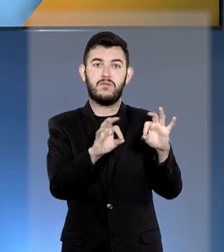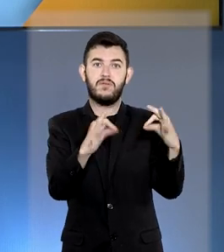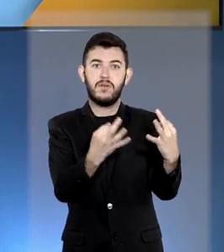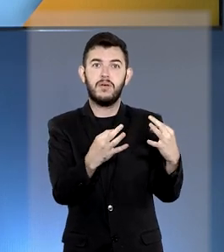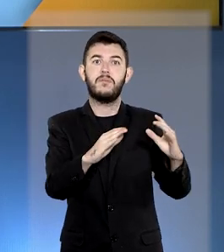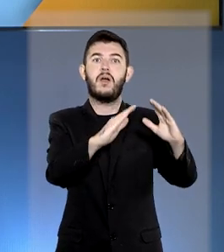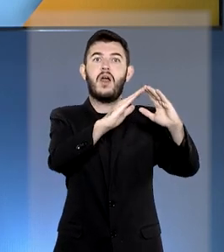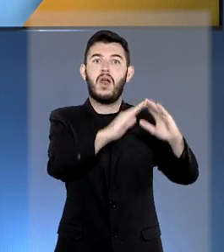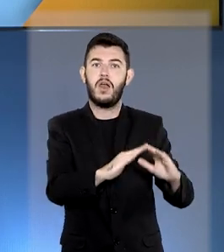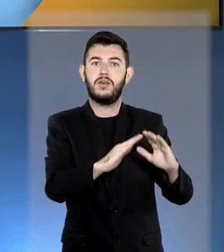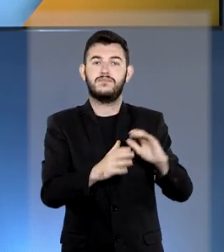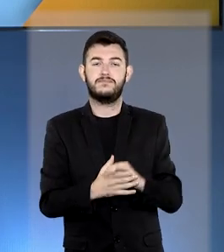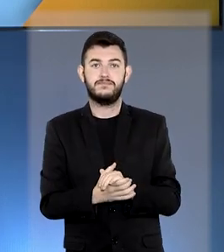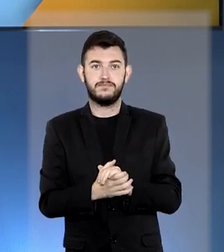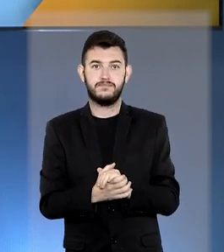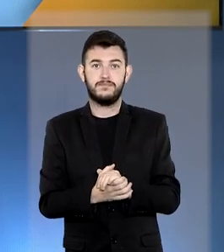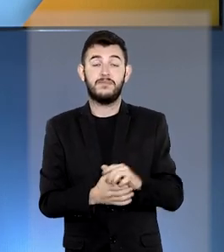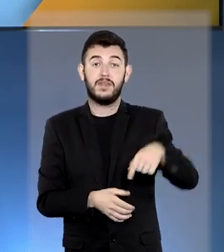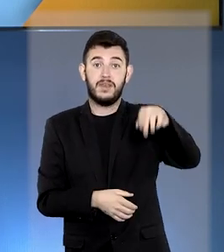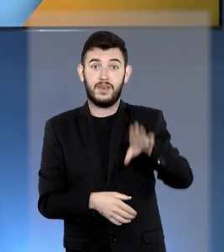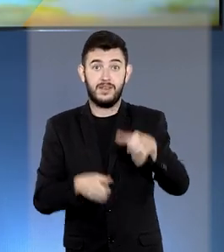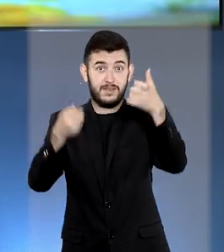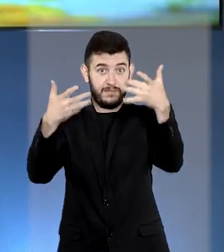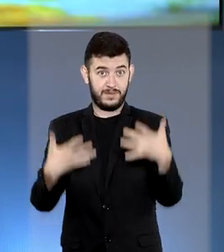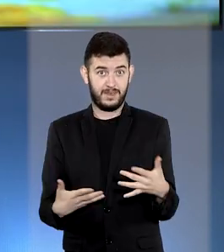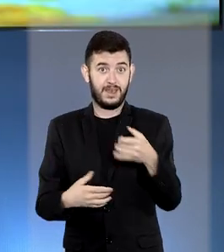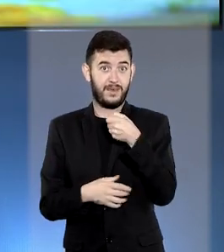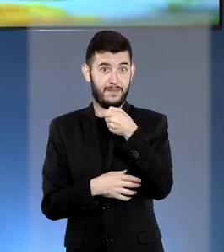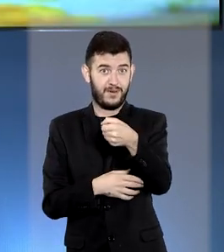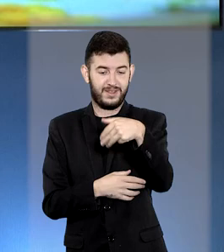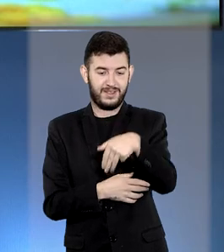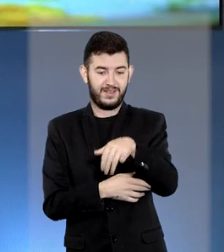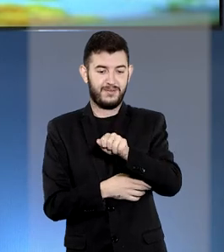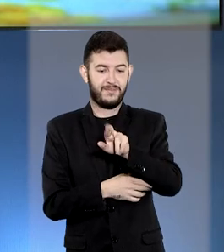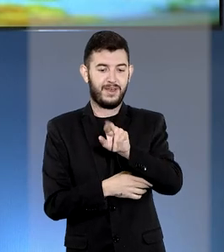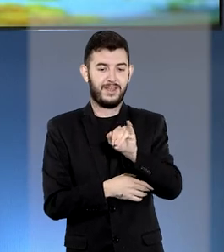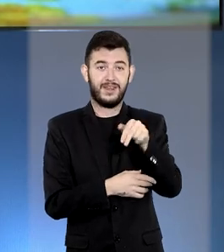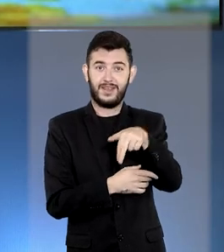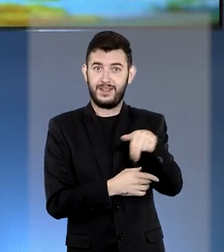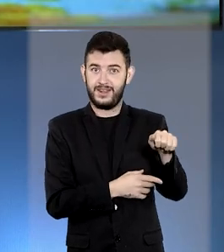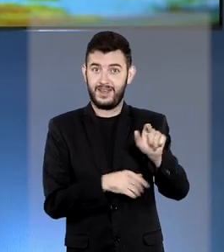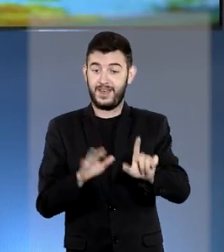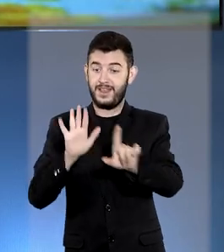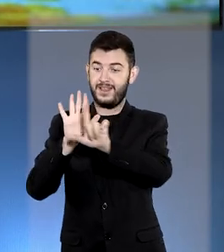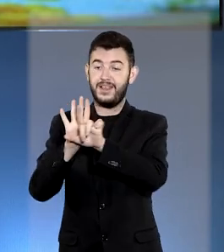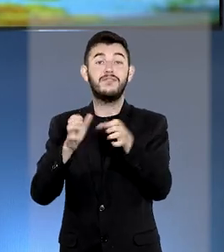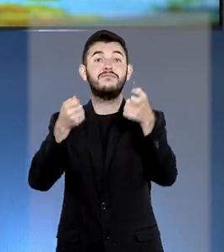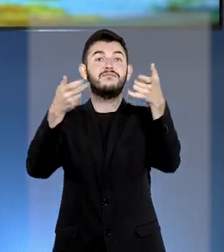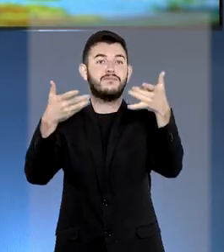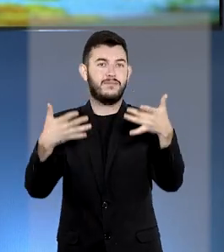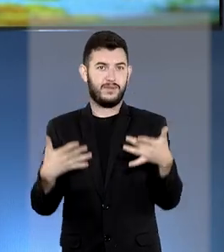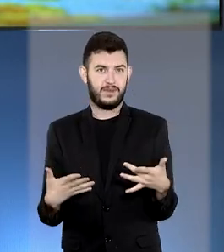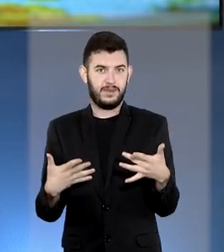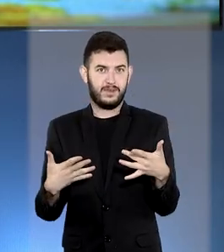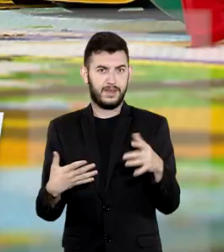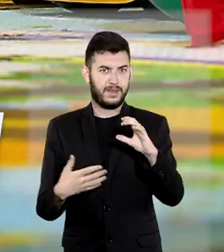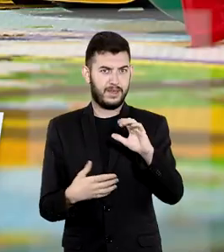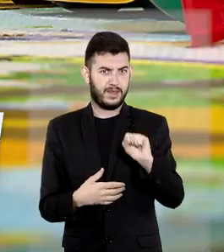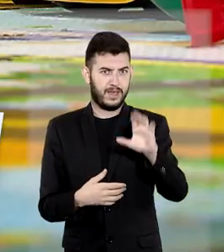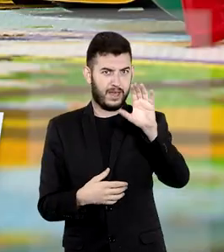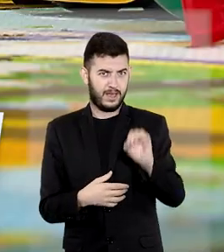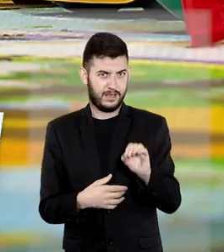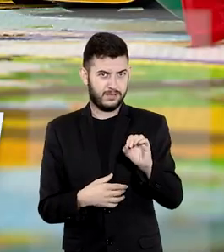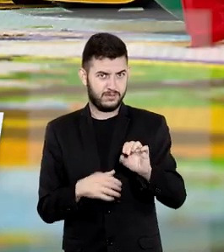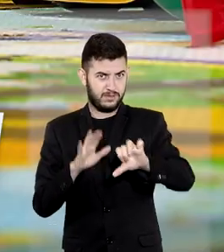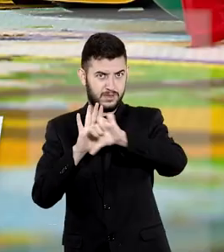terceira sessão é a repórter Marina Campos. Está na lei. Casos que envolvem crimes contra menores devem ser julgados